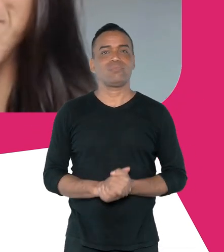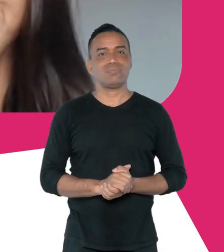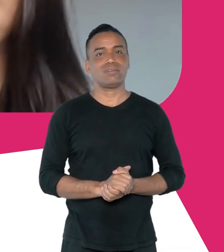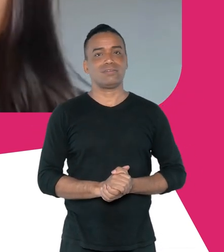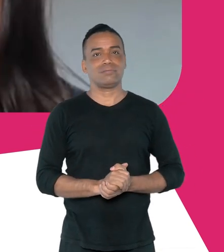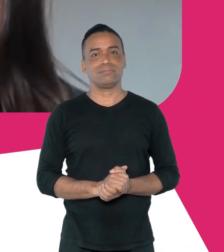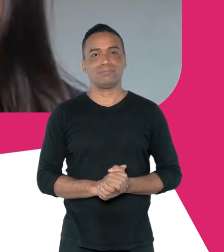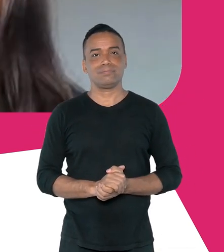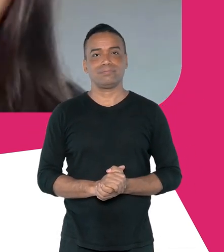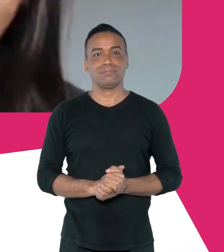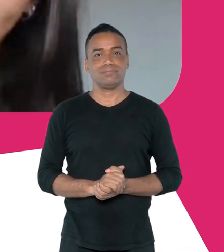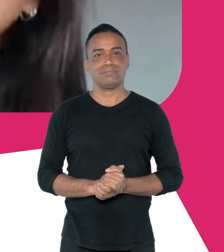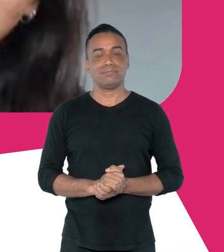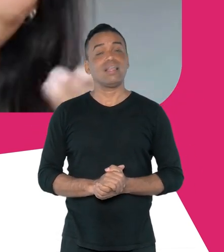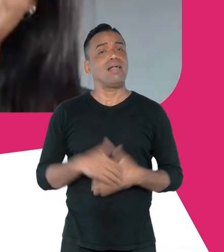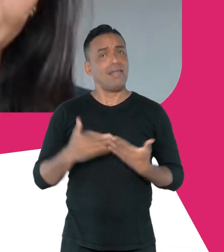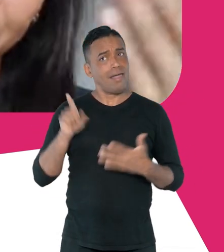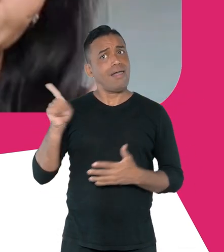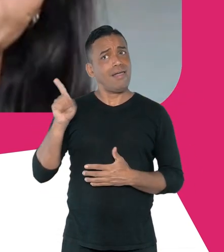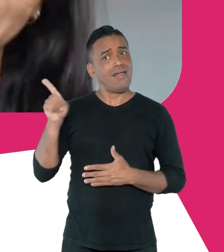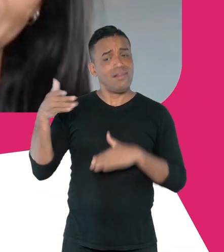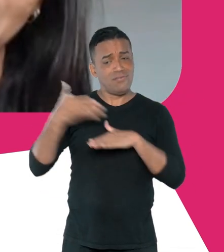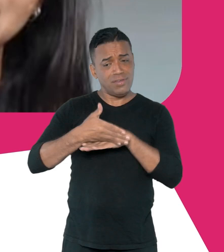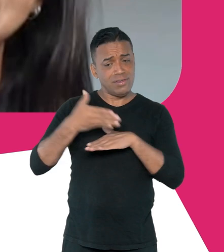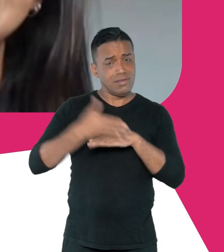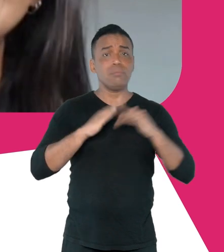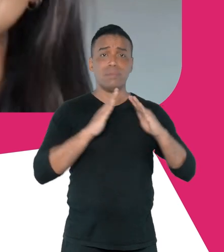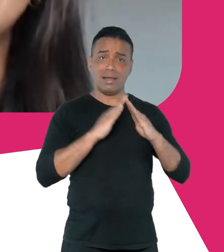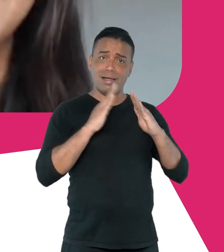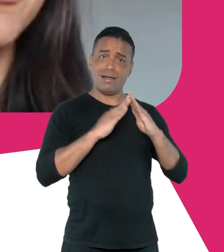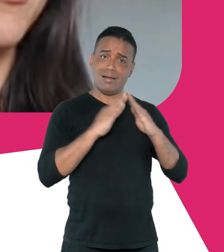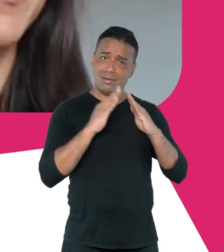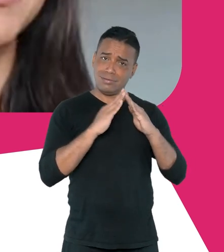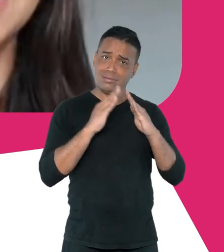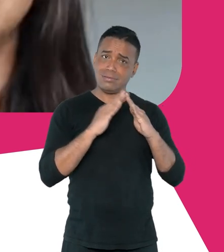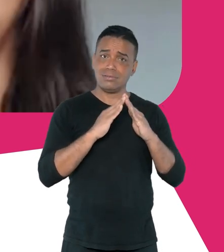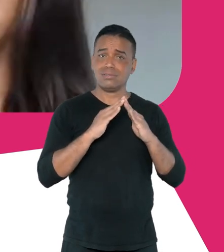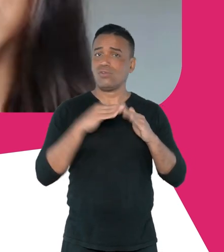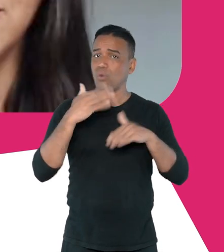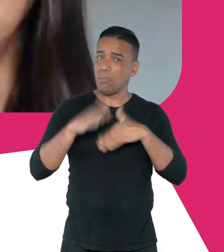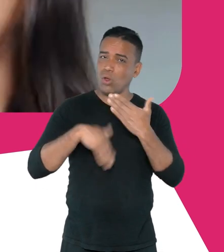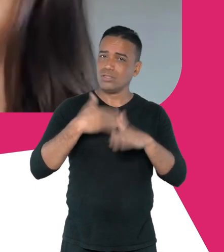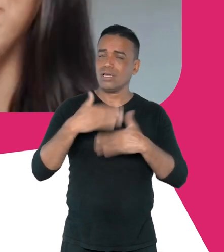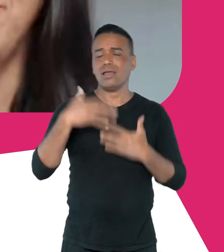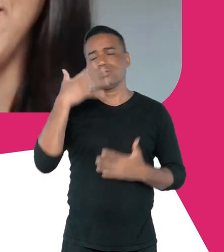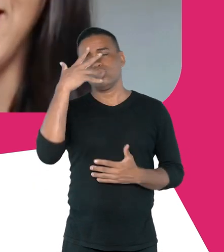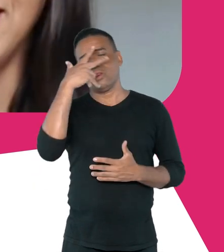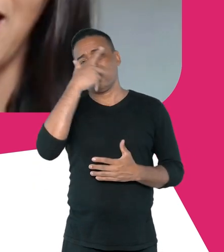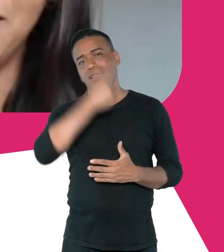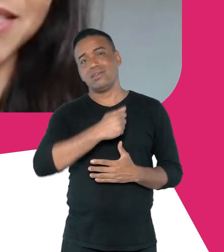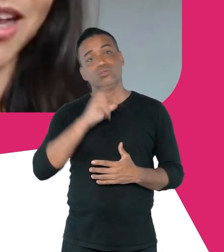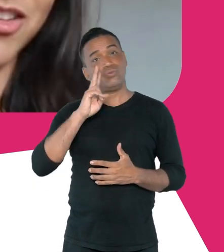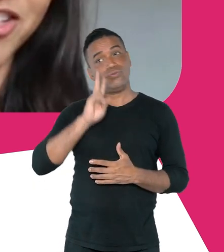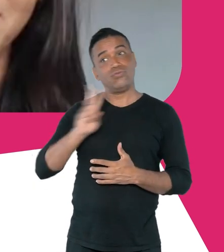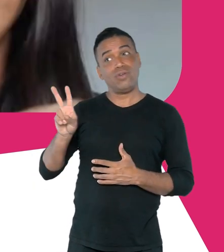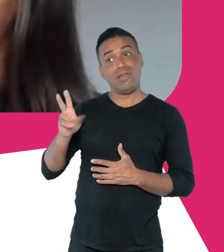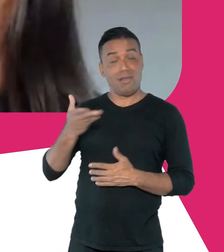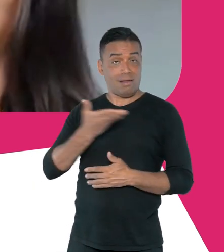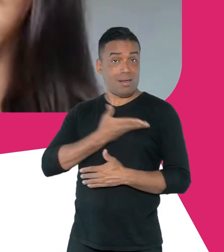você... Ela começou a vir aqui para minha casa, né? E foi um processo lindo também de ver a